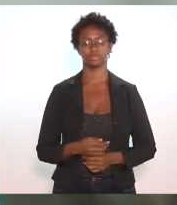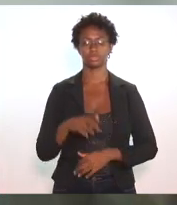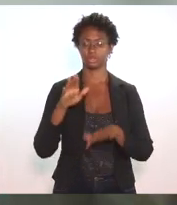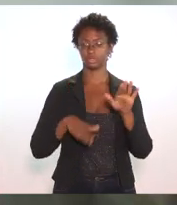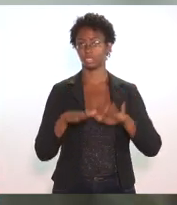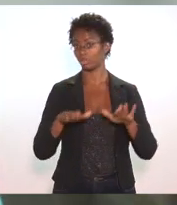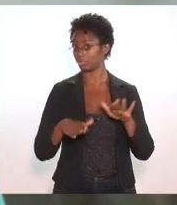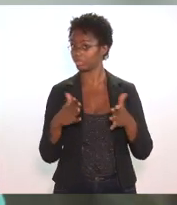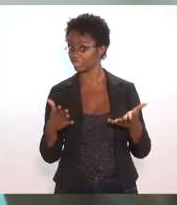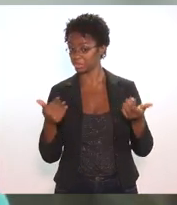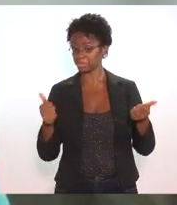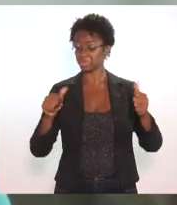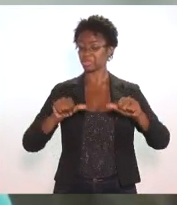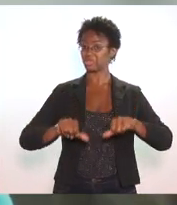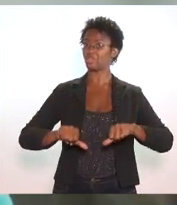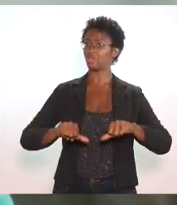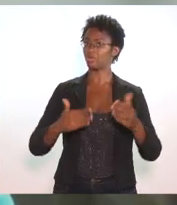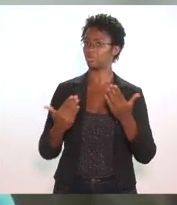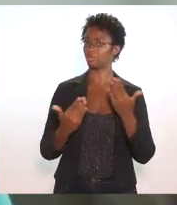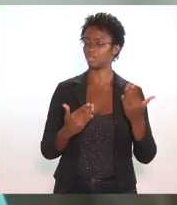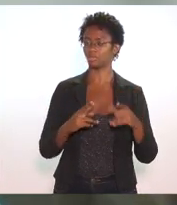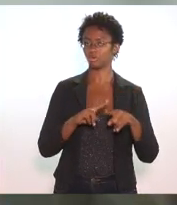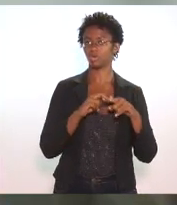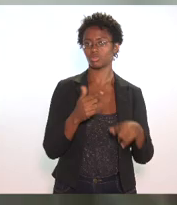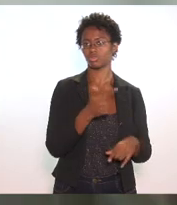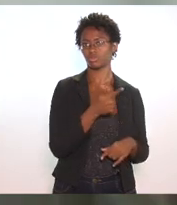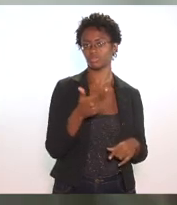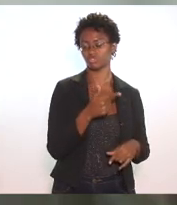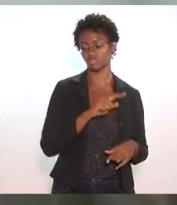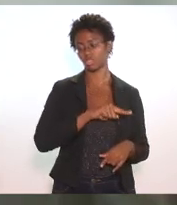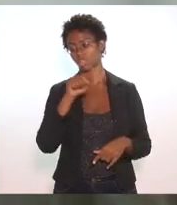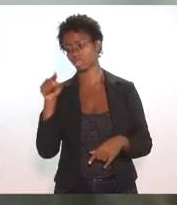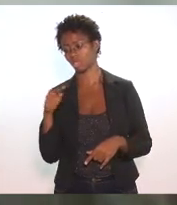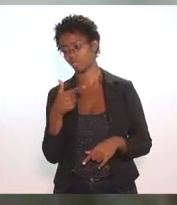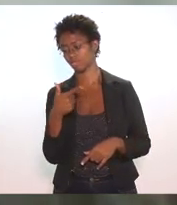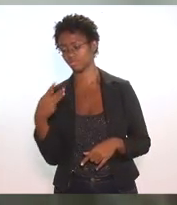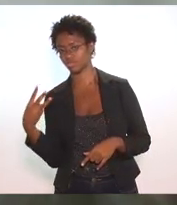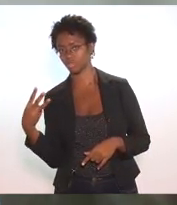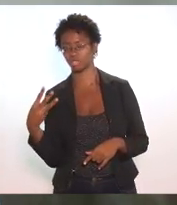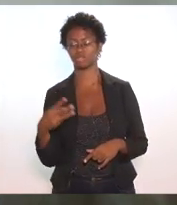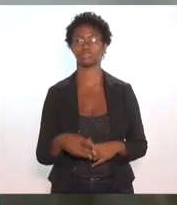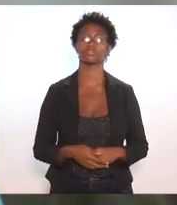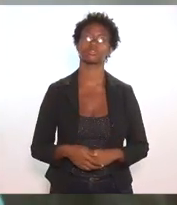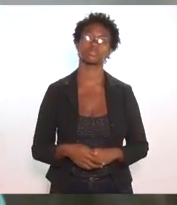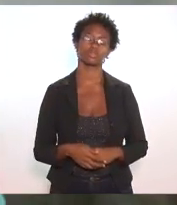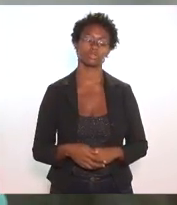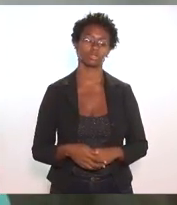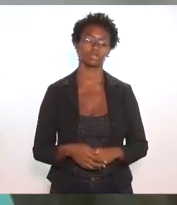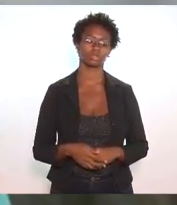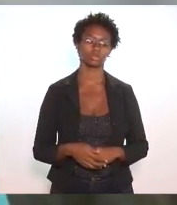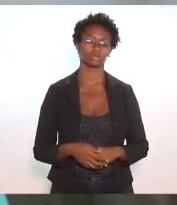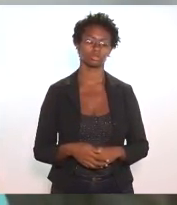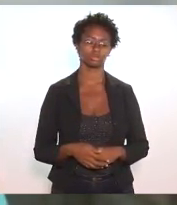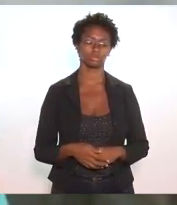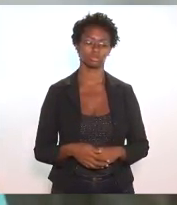isso, porque do dia 22 para o dia 23, deputada Mônica Francisco, o